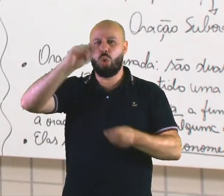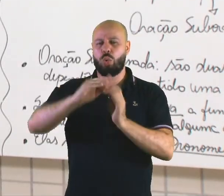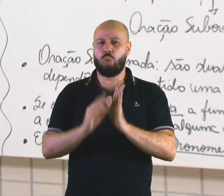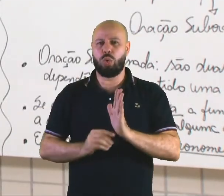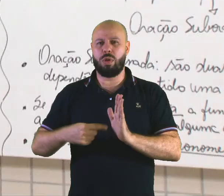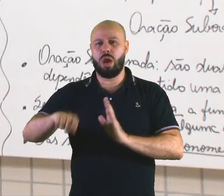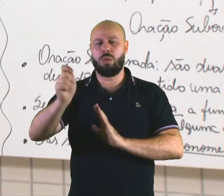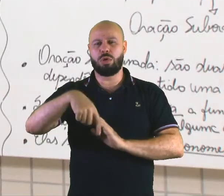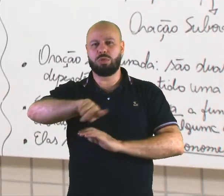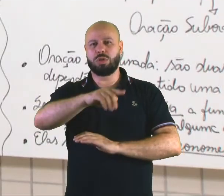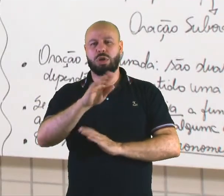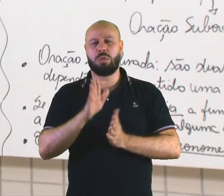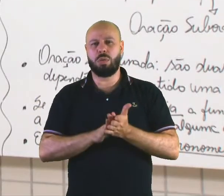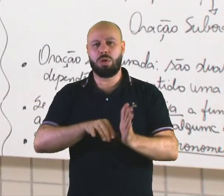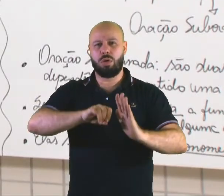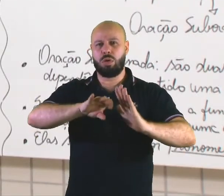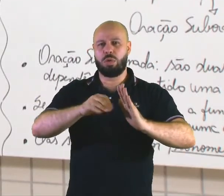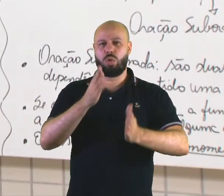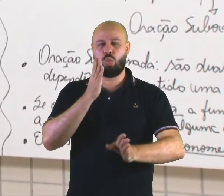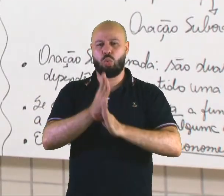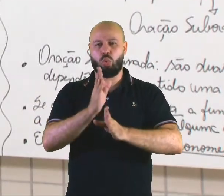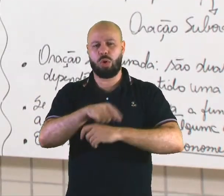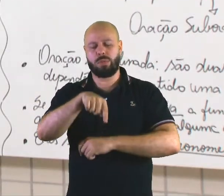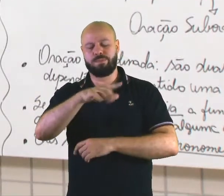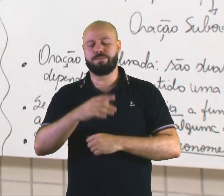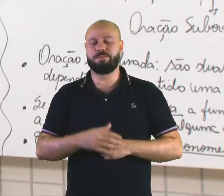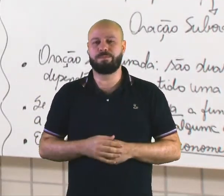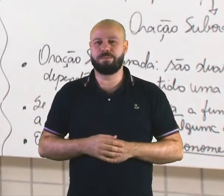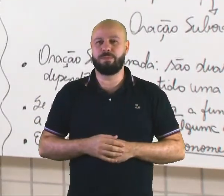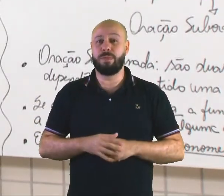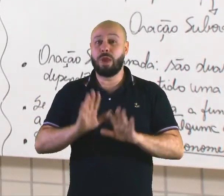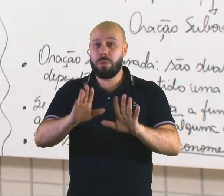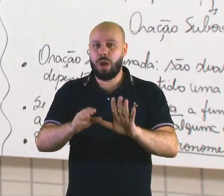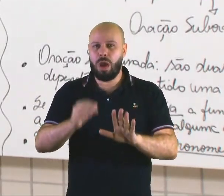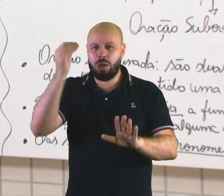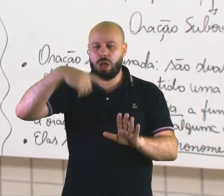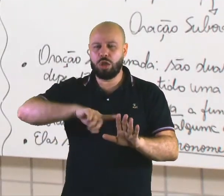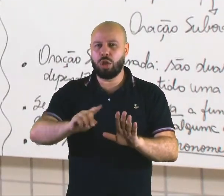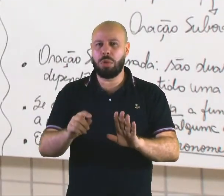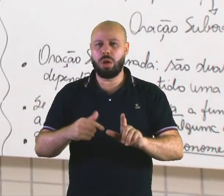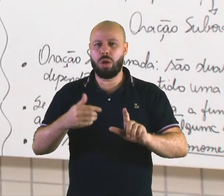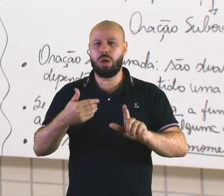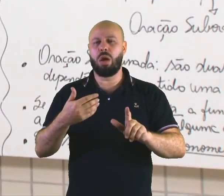vocês encontram na nossa plataforma, Palmas Homeschool. Não deixem de assistir às nossas